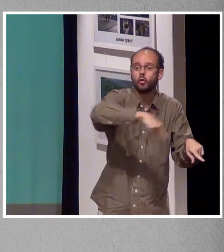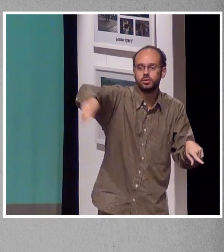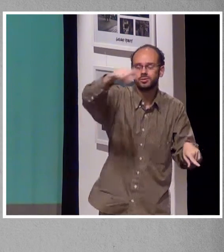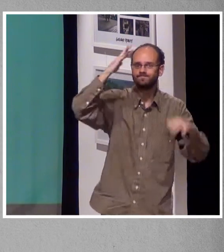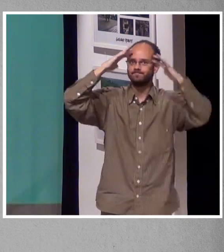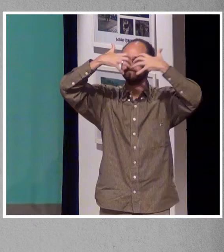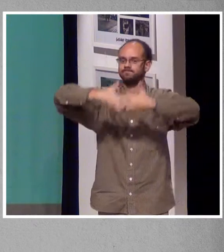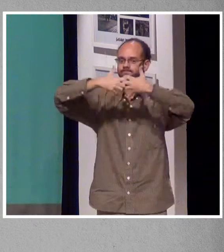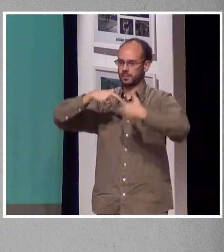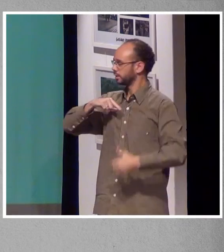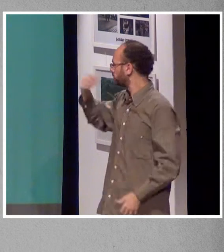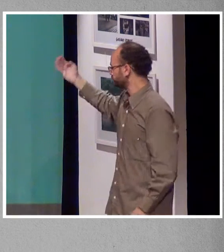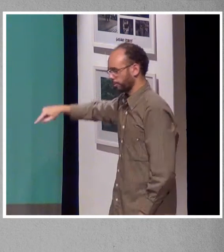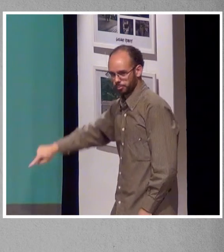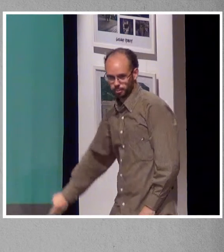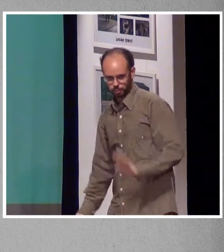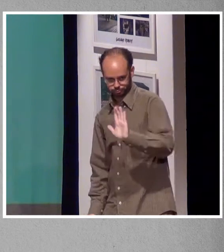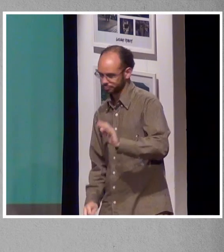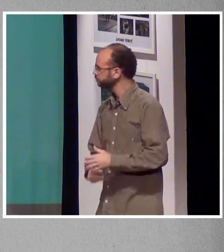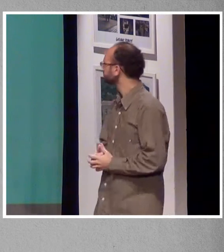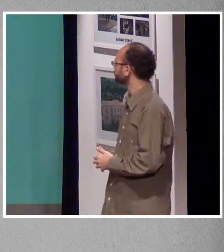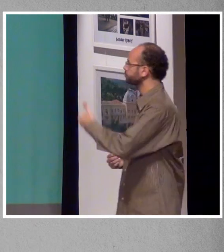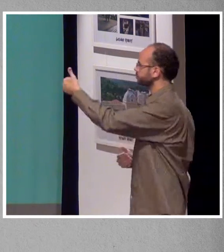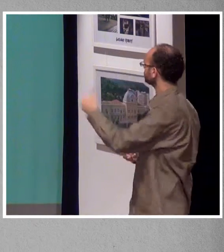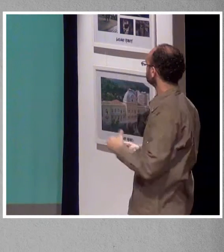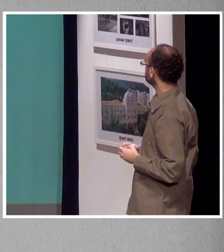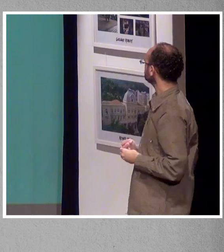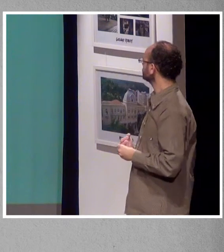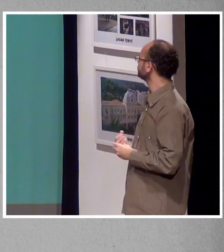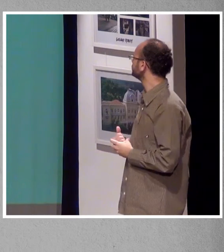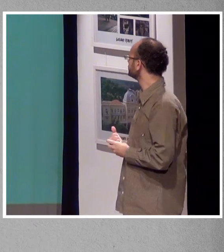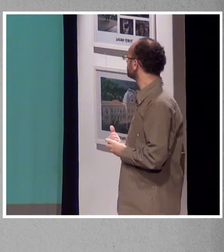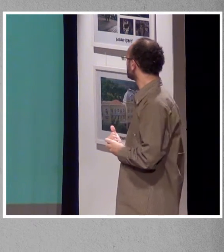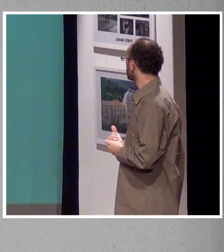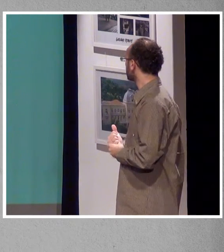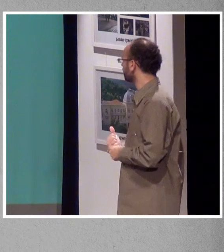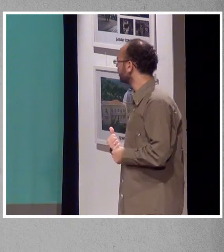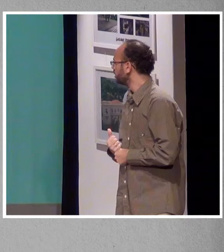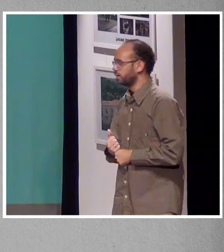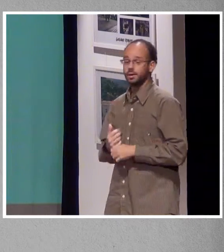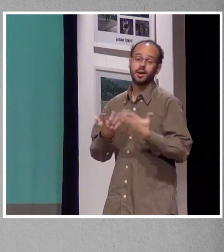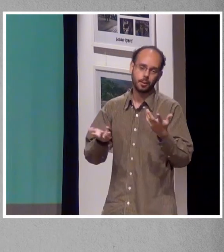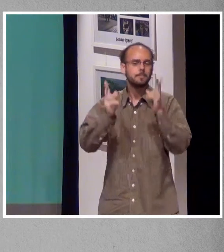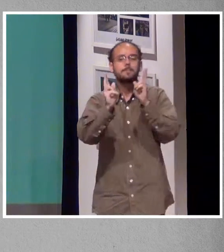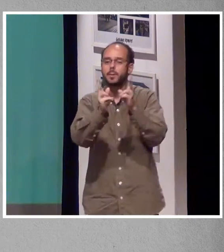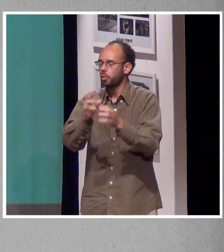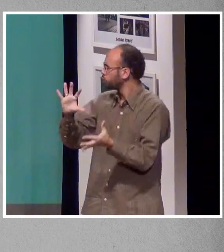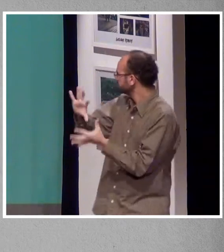Como resolver essas dificuldades, esses problemas? Nós estaremos visualizando a seguir.